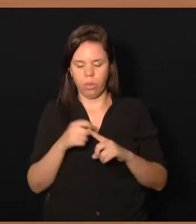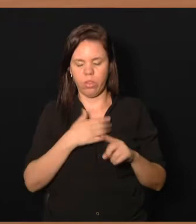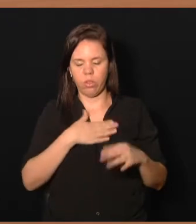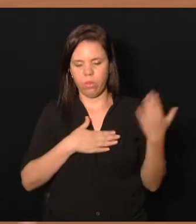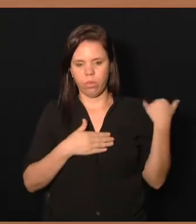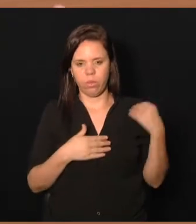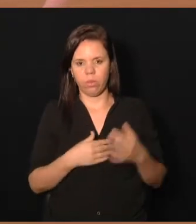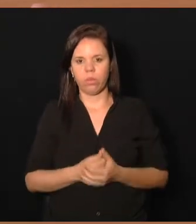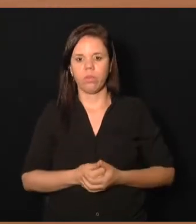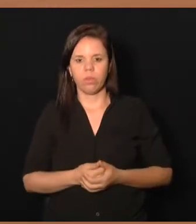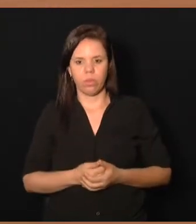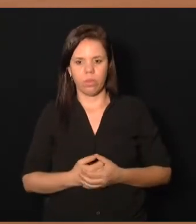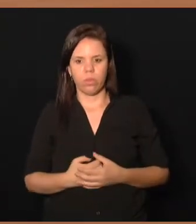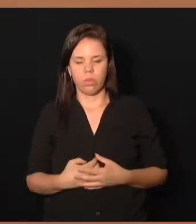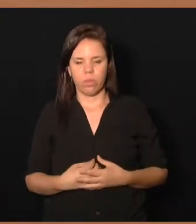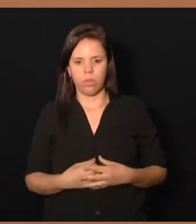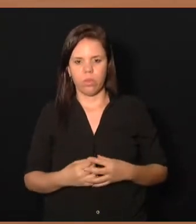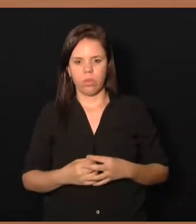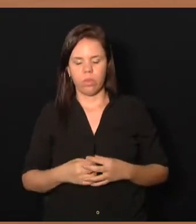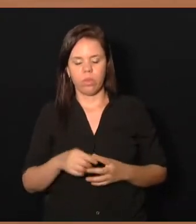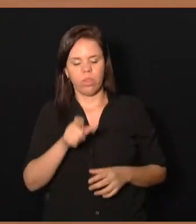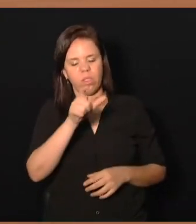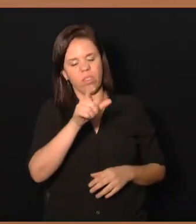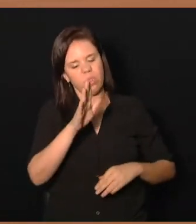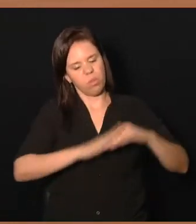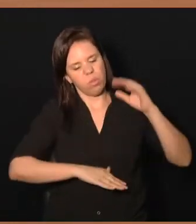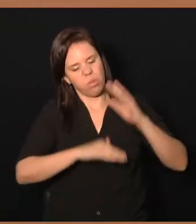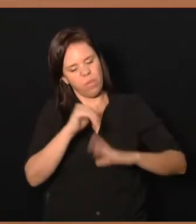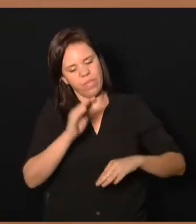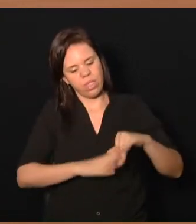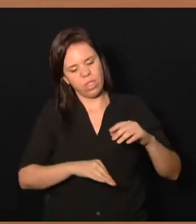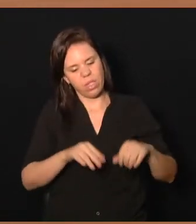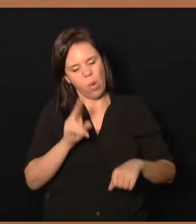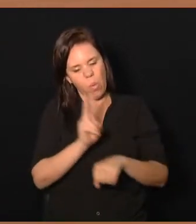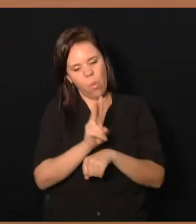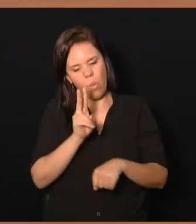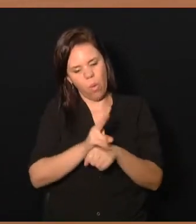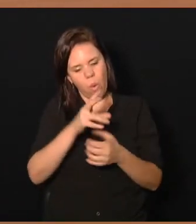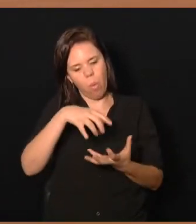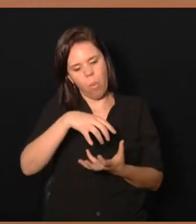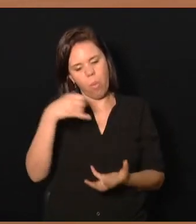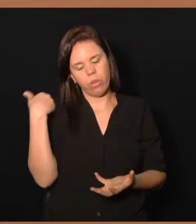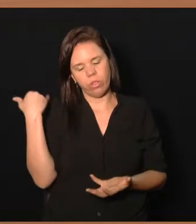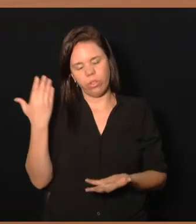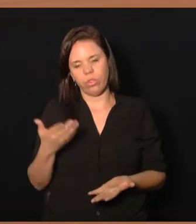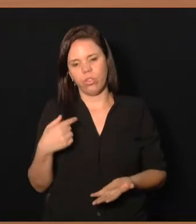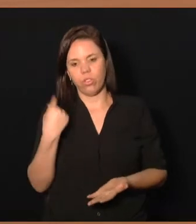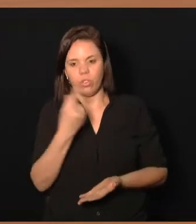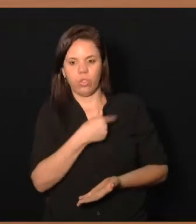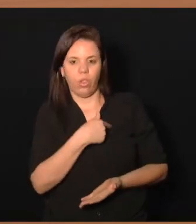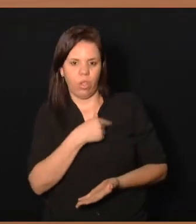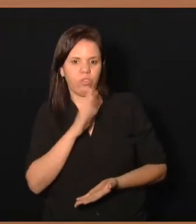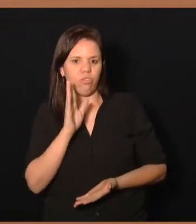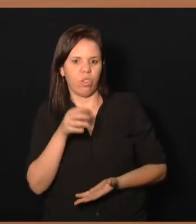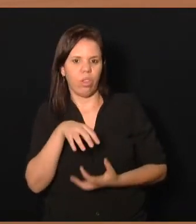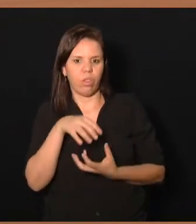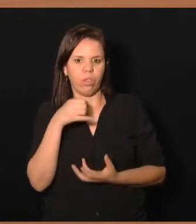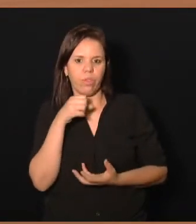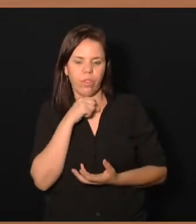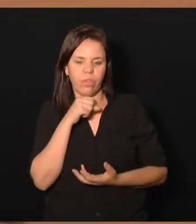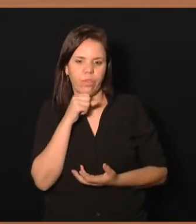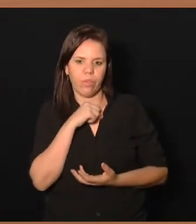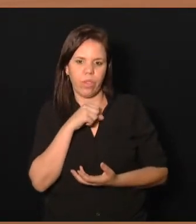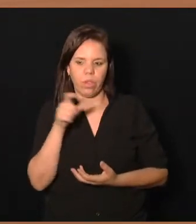E com esse negócio de cuidador, gente, para nós que estamos ficando velho,